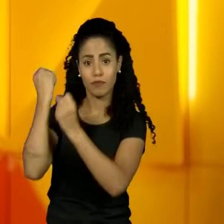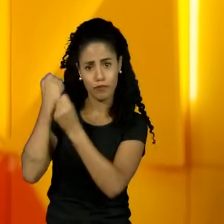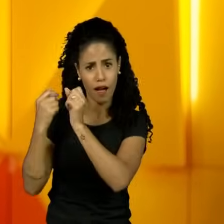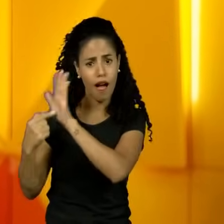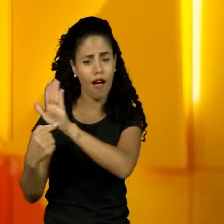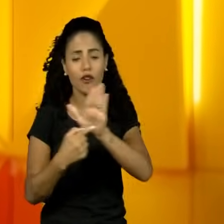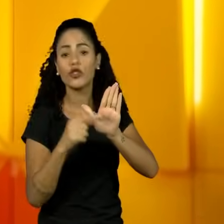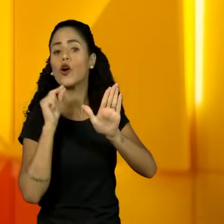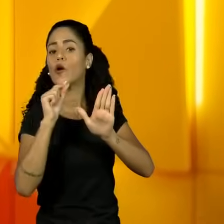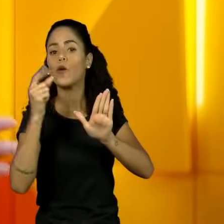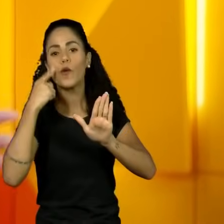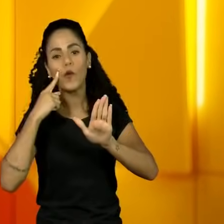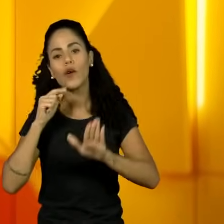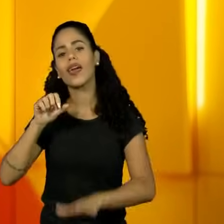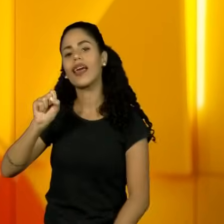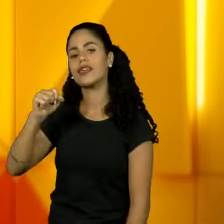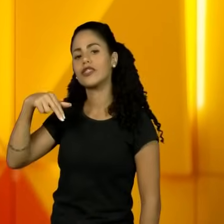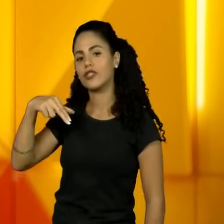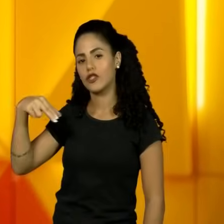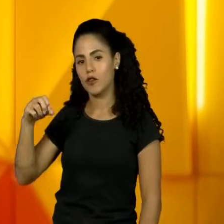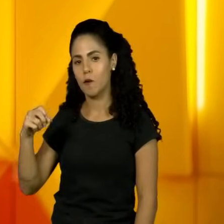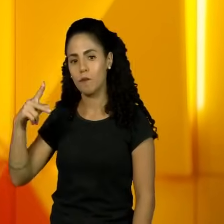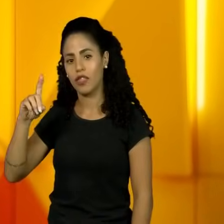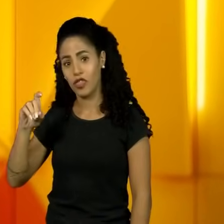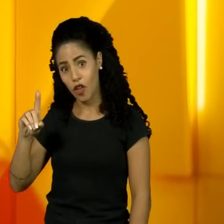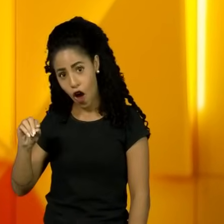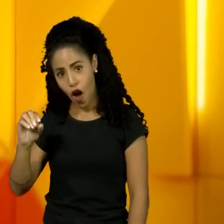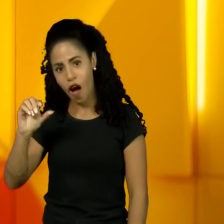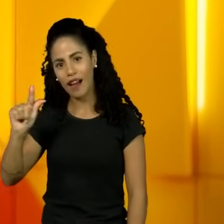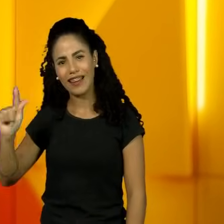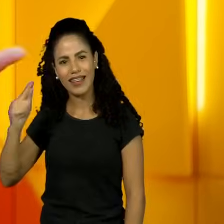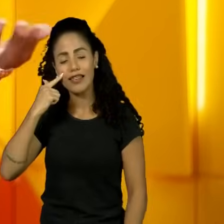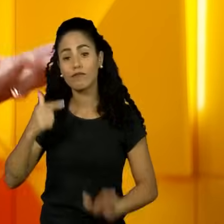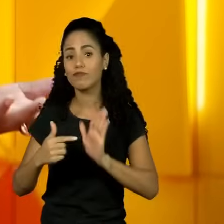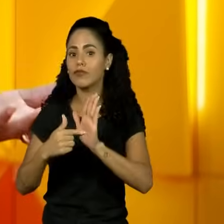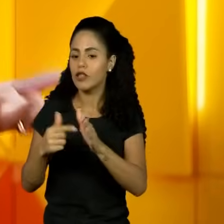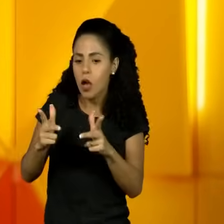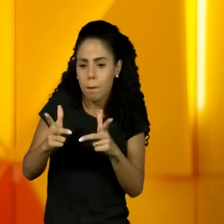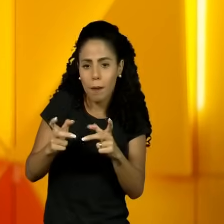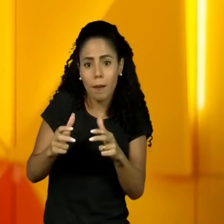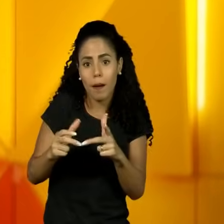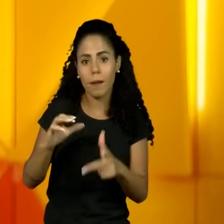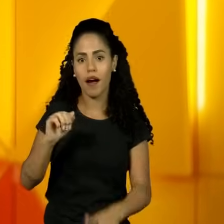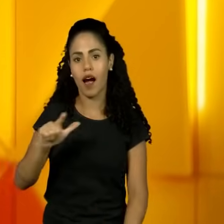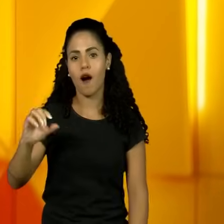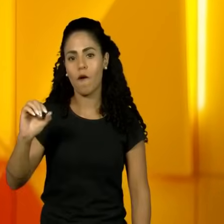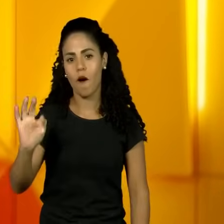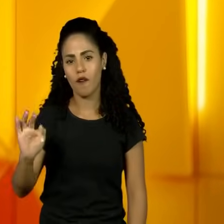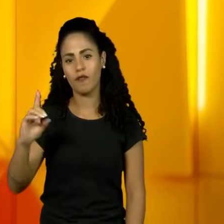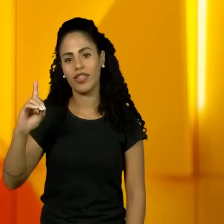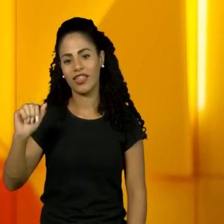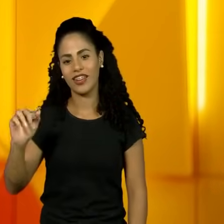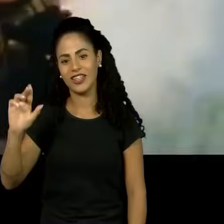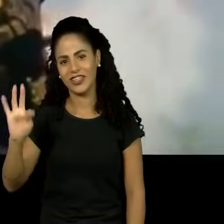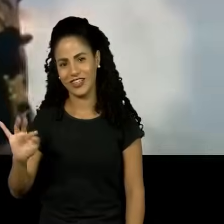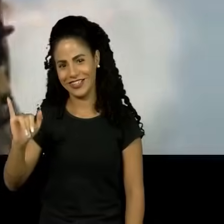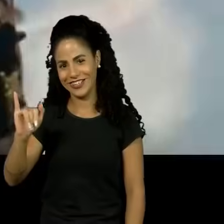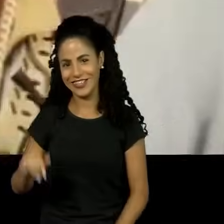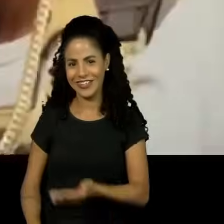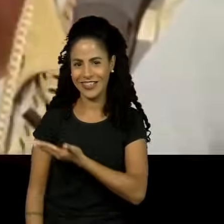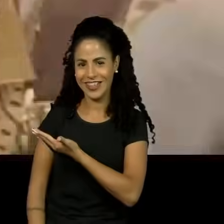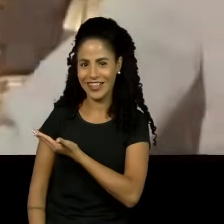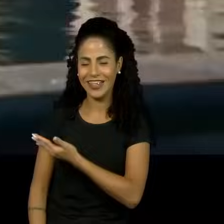Activision colocou Snoop Dogg como personagem do jogo Call of Duty. Dá uma olhada que eu já volto.